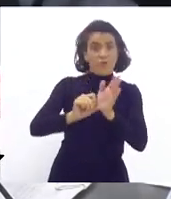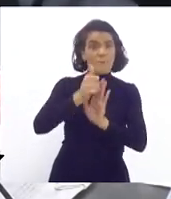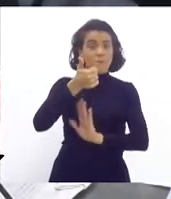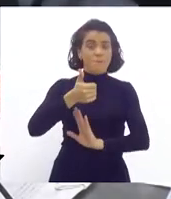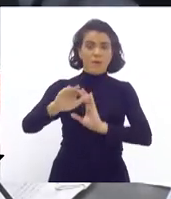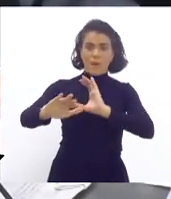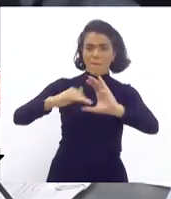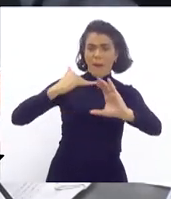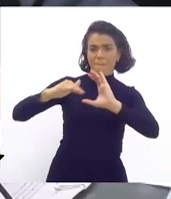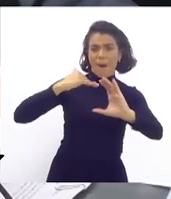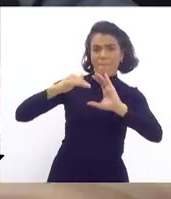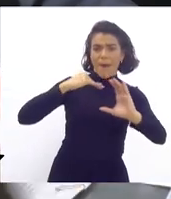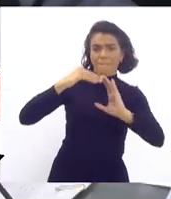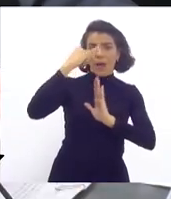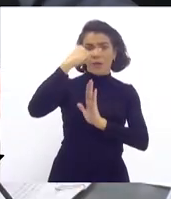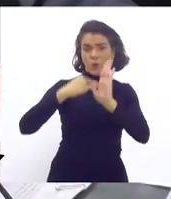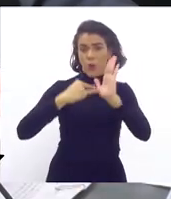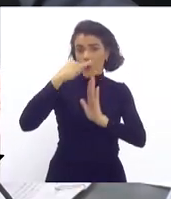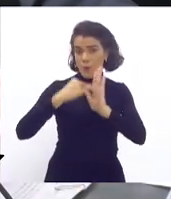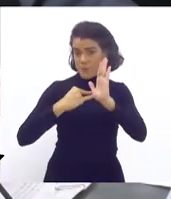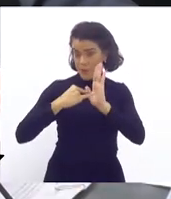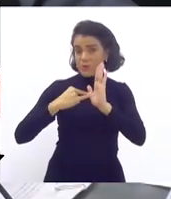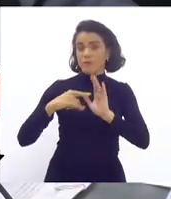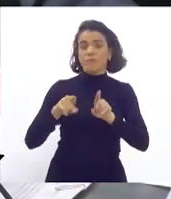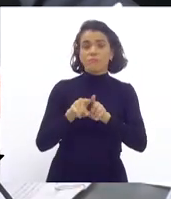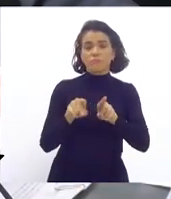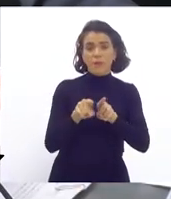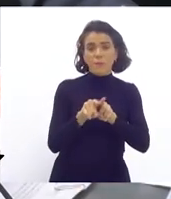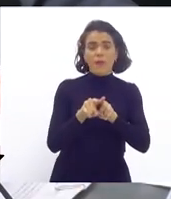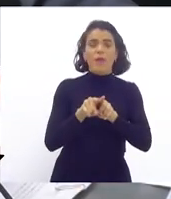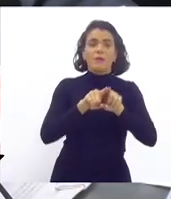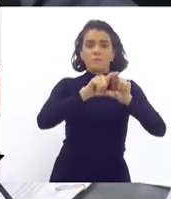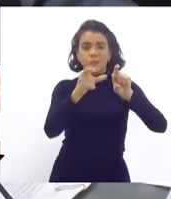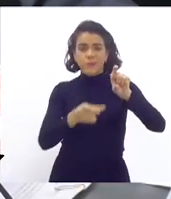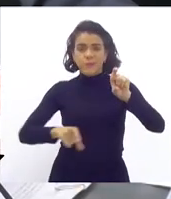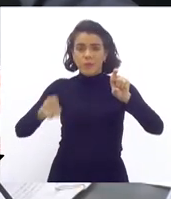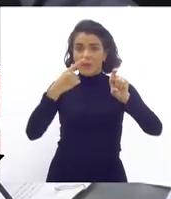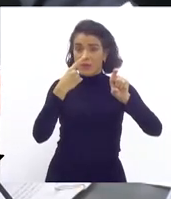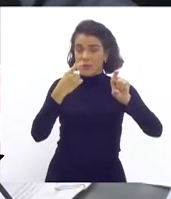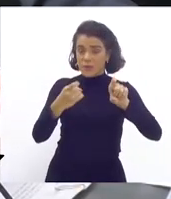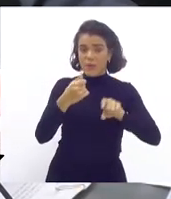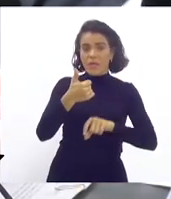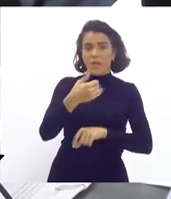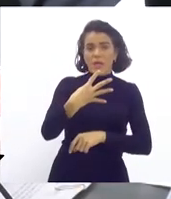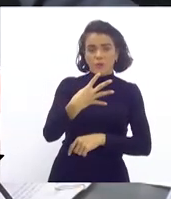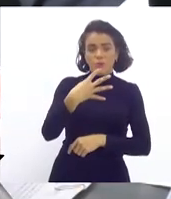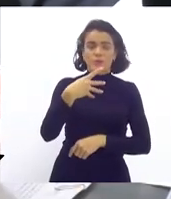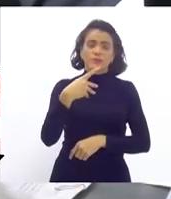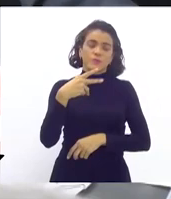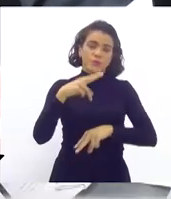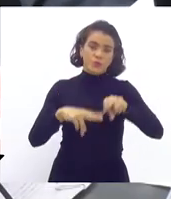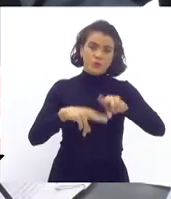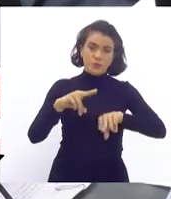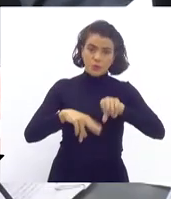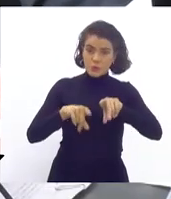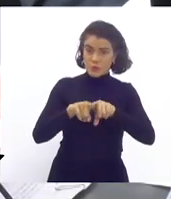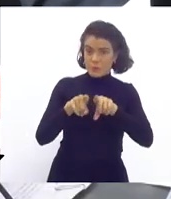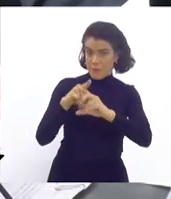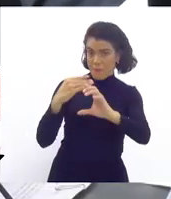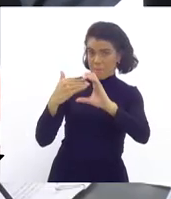enviar todos os documentos necessários aí gostaneamento em 14/06 SuperVia 14/06 e águas do rio 14/06